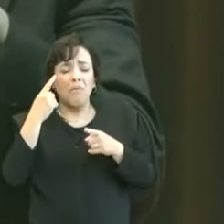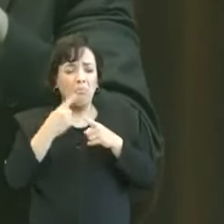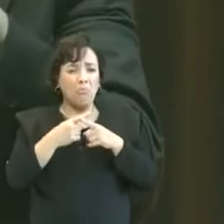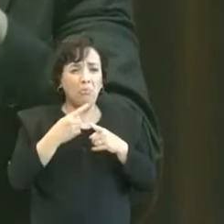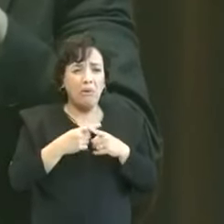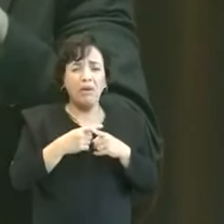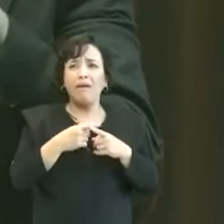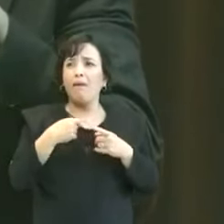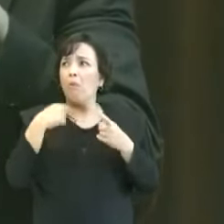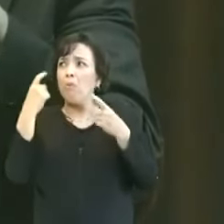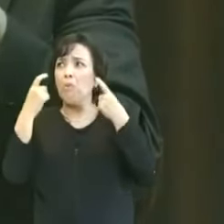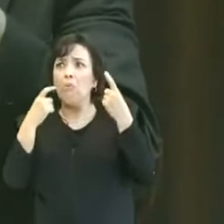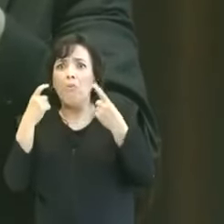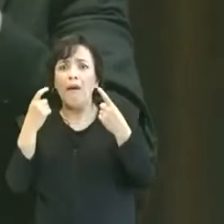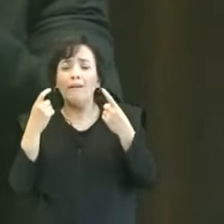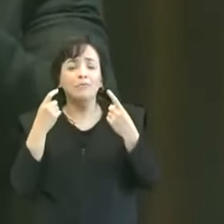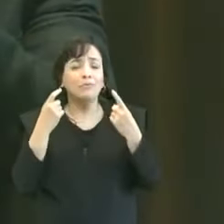Eu